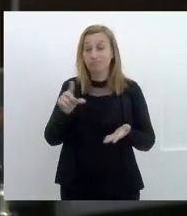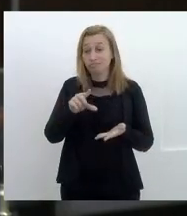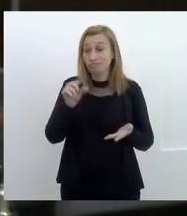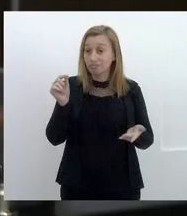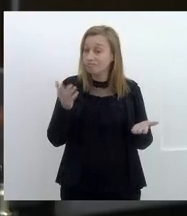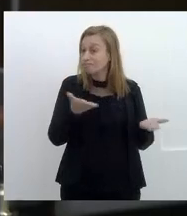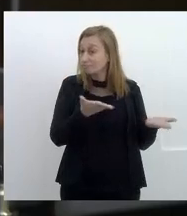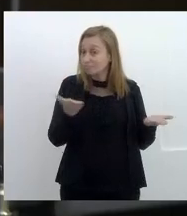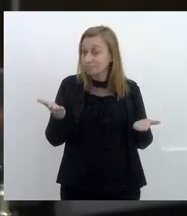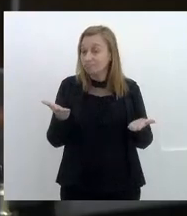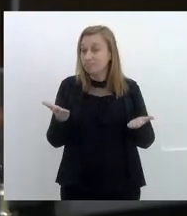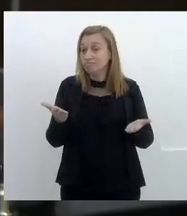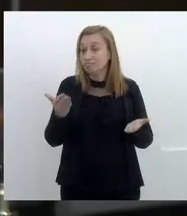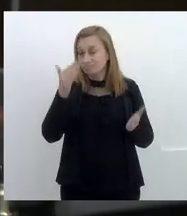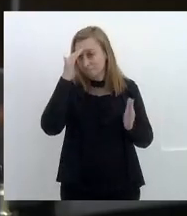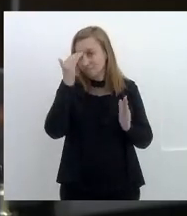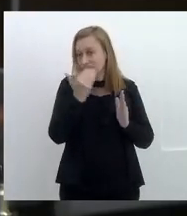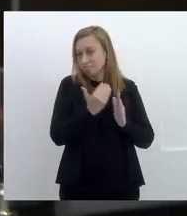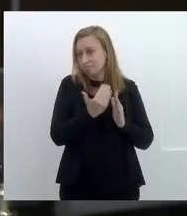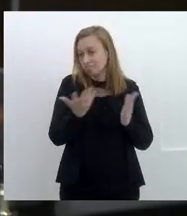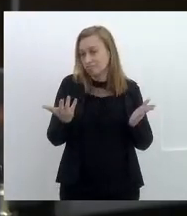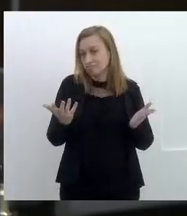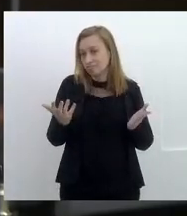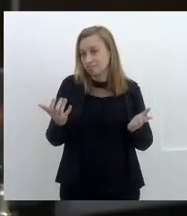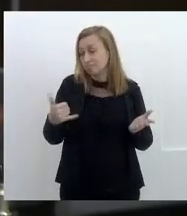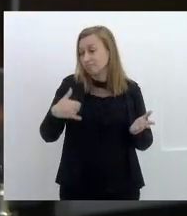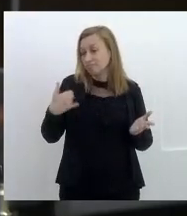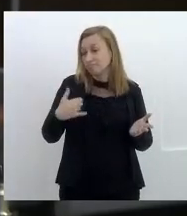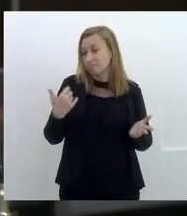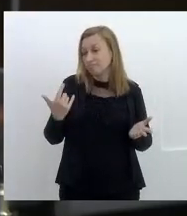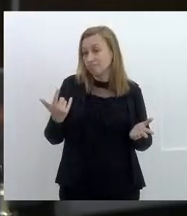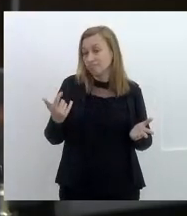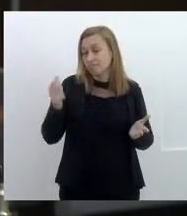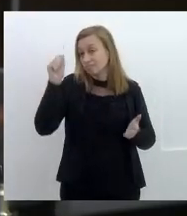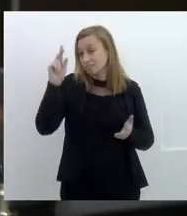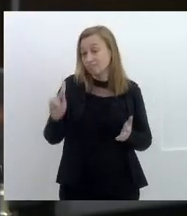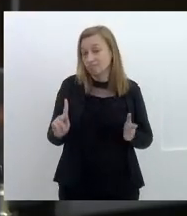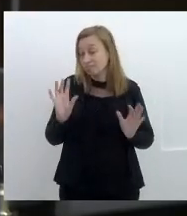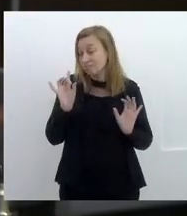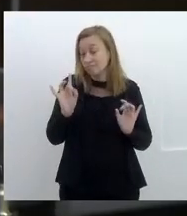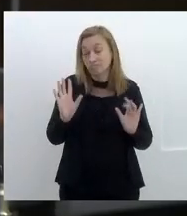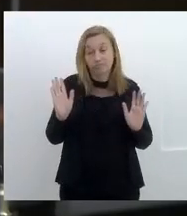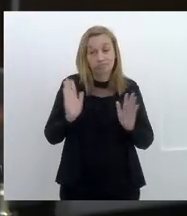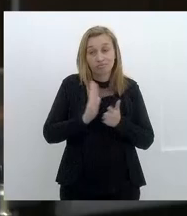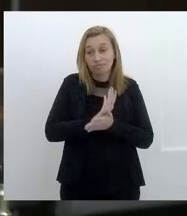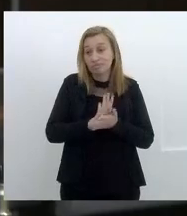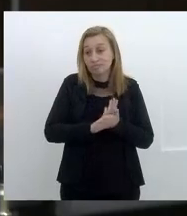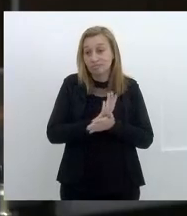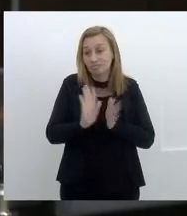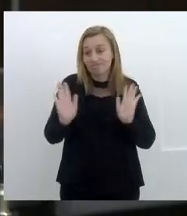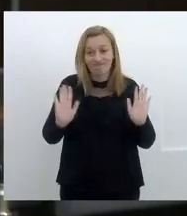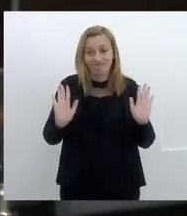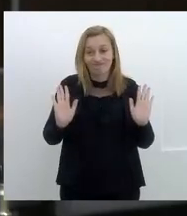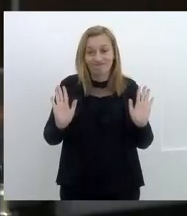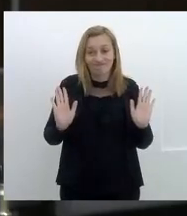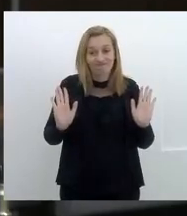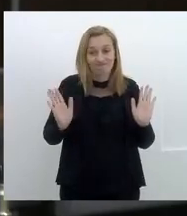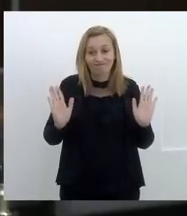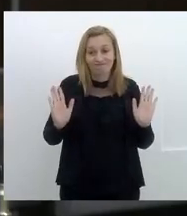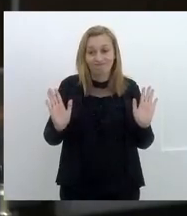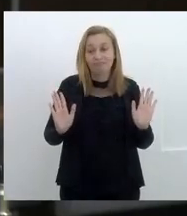até decisão o cumprimento da regra dá o requisito de idade mínima de aposentadoria nada mais seria necessário